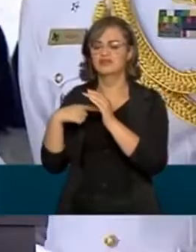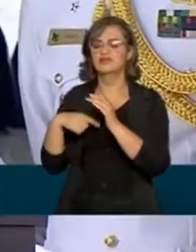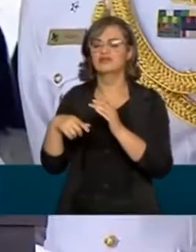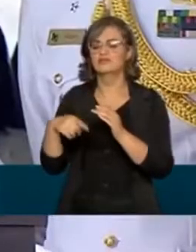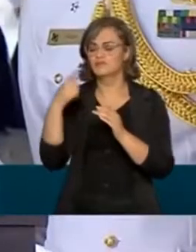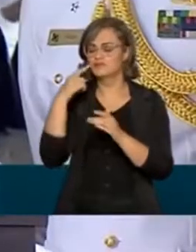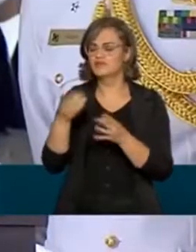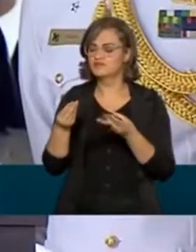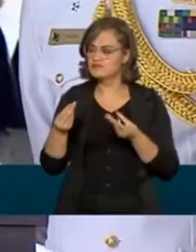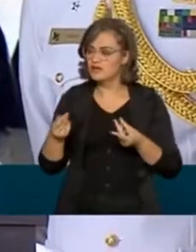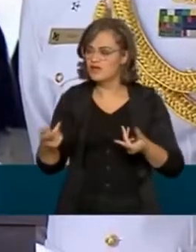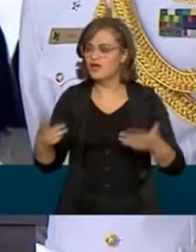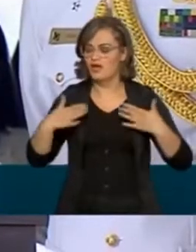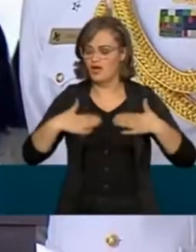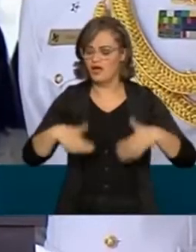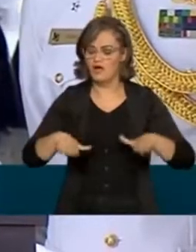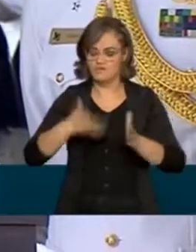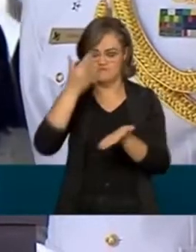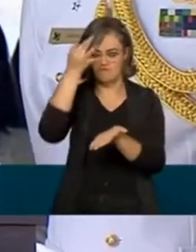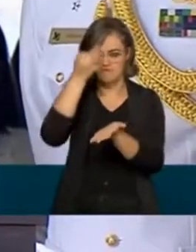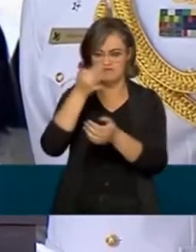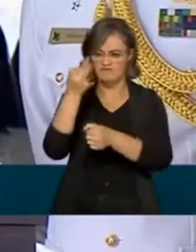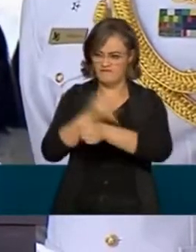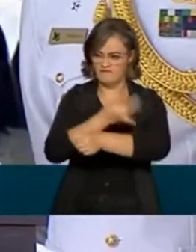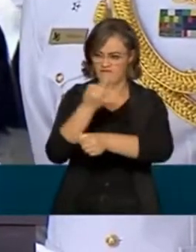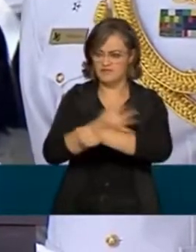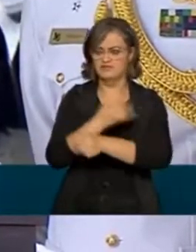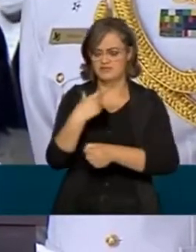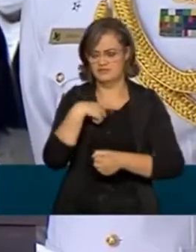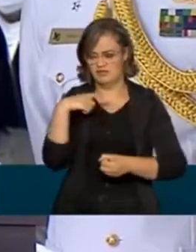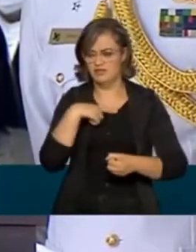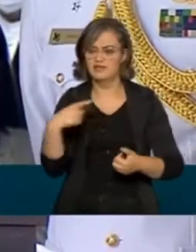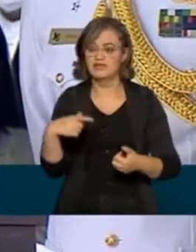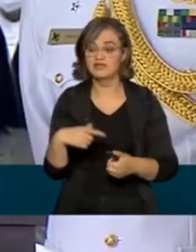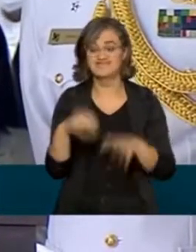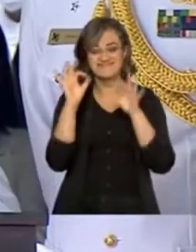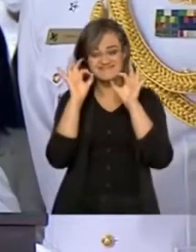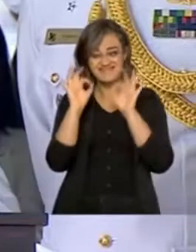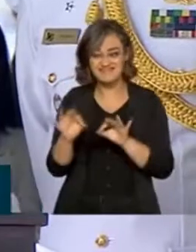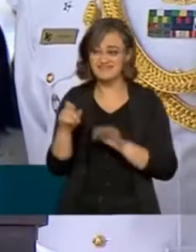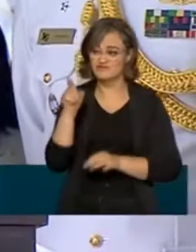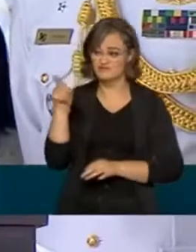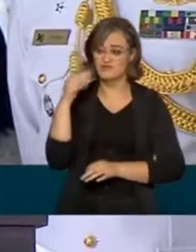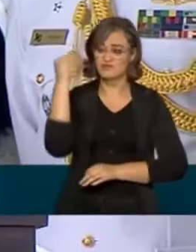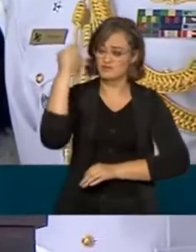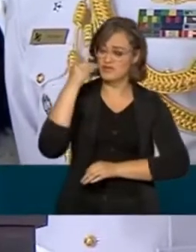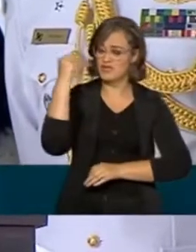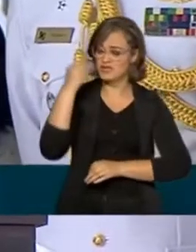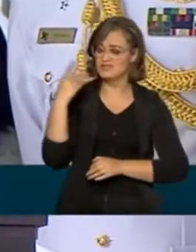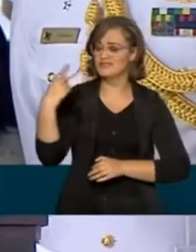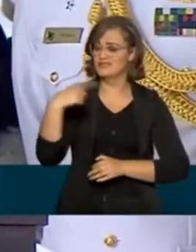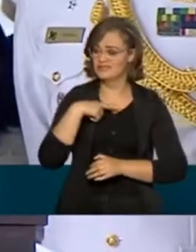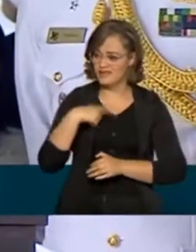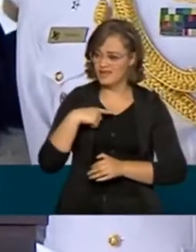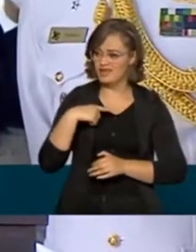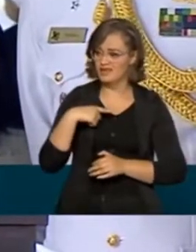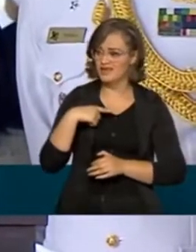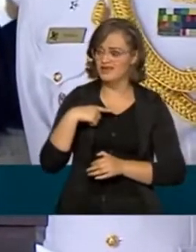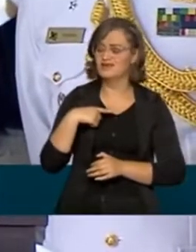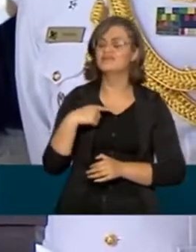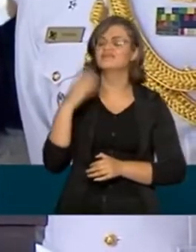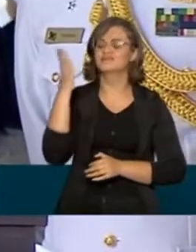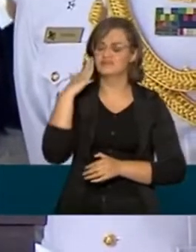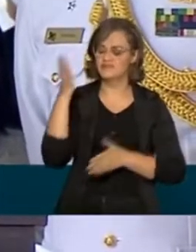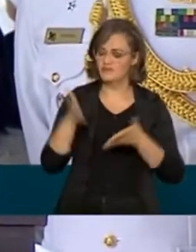pela serenidade, firmeza e perseverança. Estou certo de que, com sua experiência profissional e de vida, se